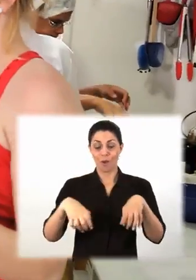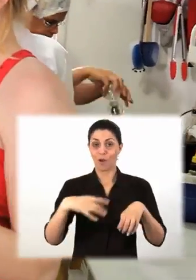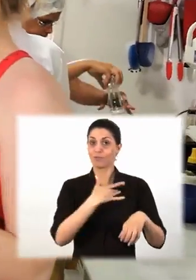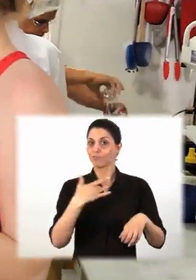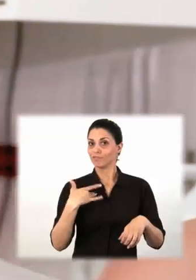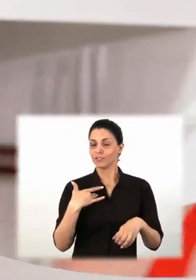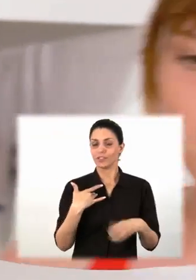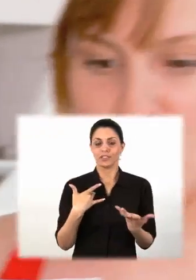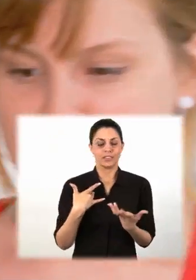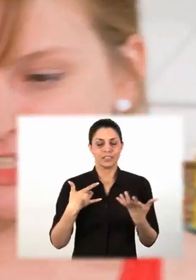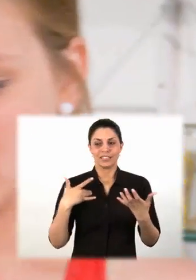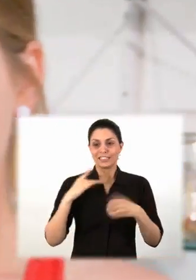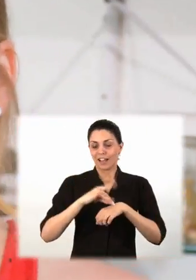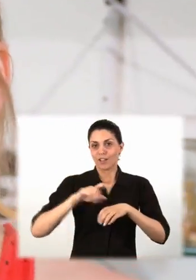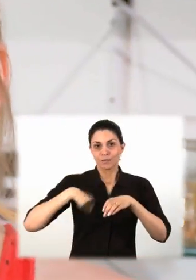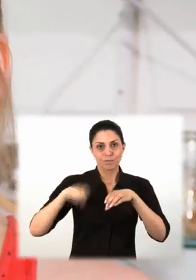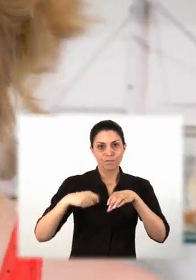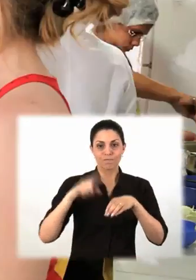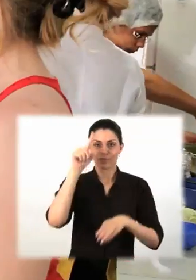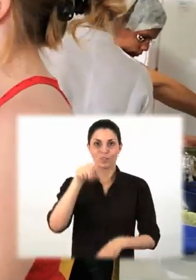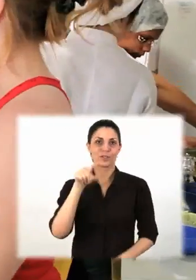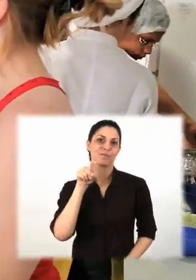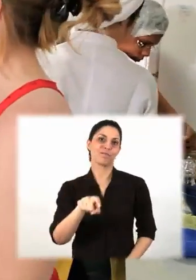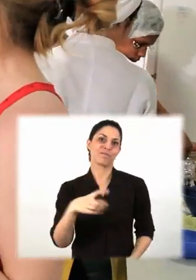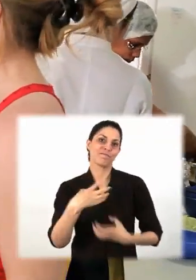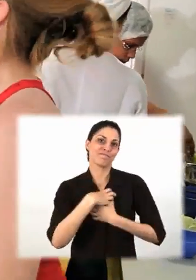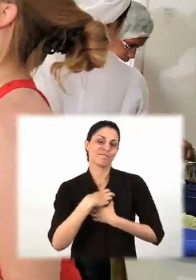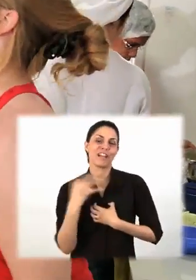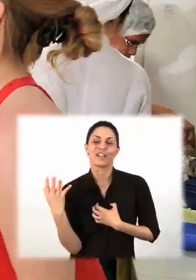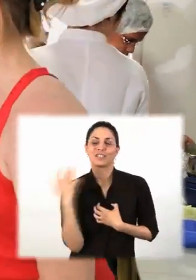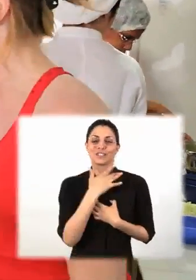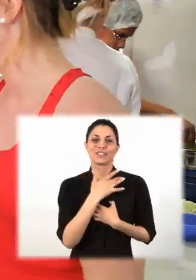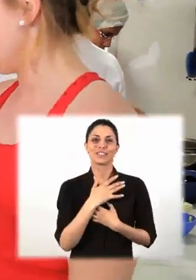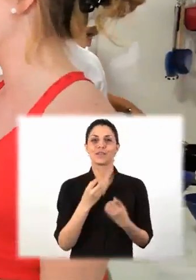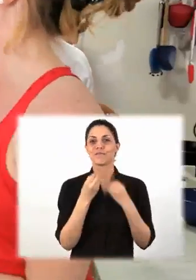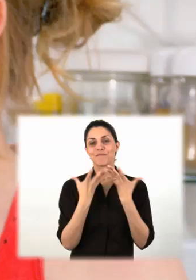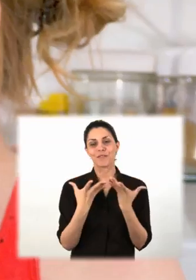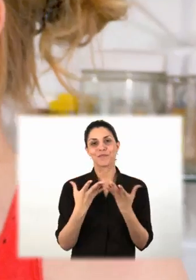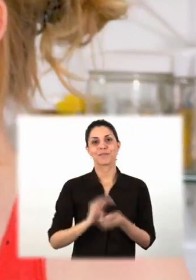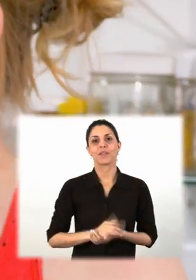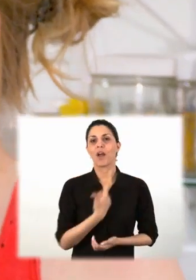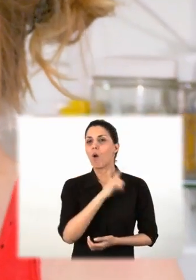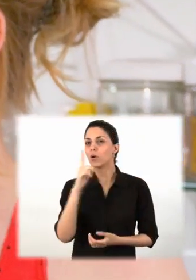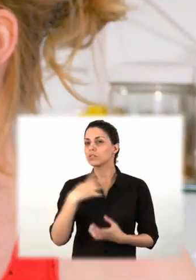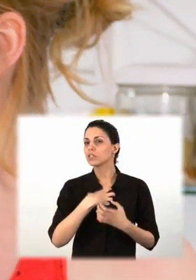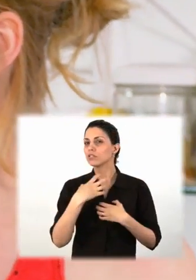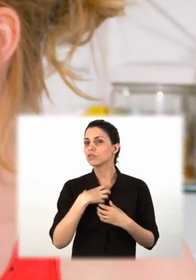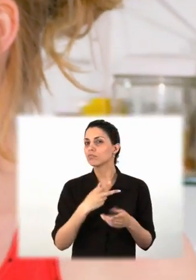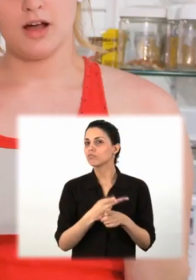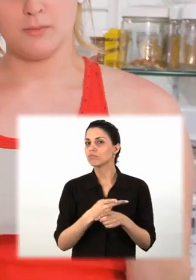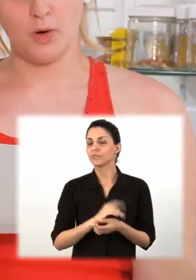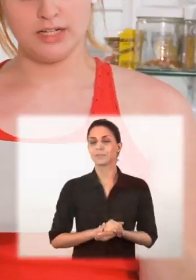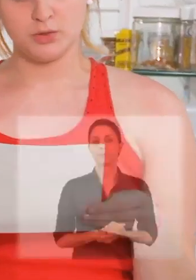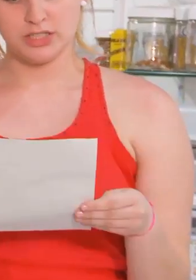de carne moída. Rocambole nutritivo de carne moída. É uma exclamação, uma delícia. Muito bom, muito bom. Eu queria propor outras